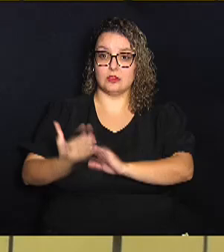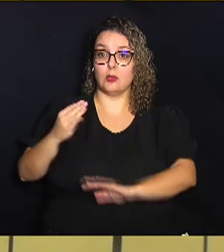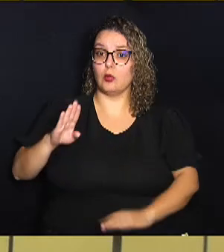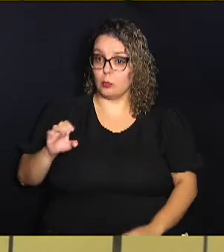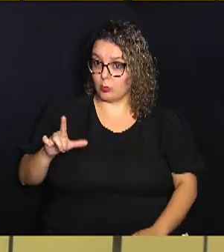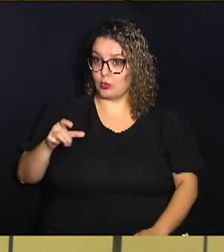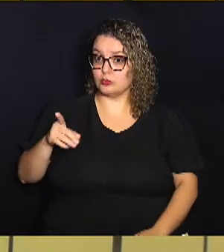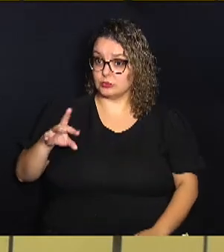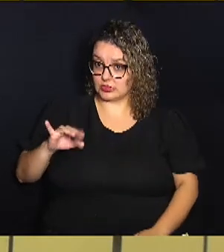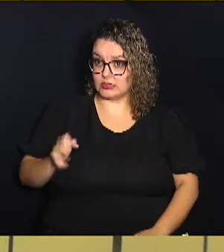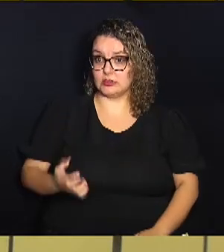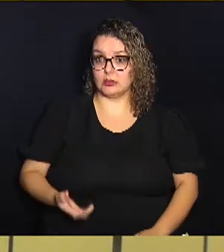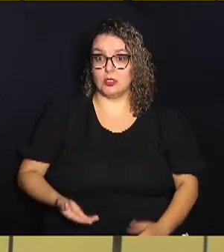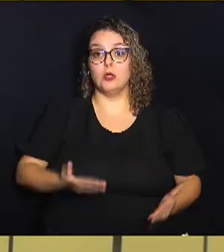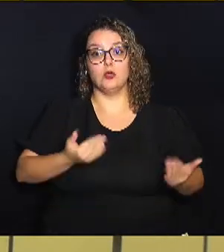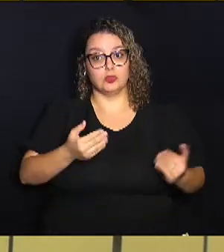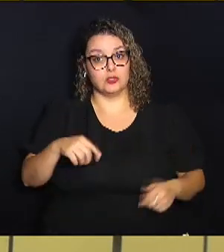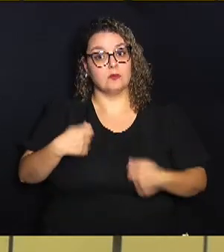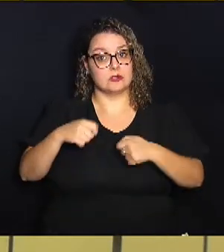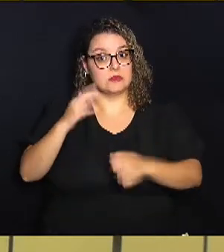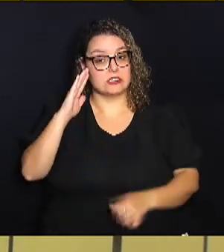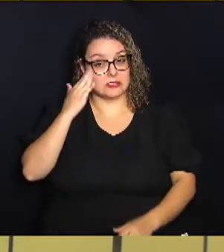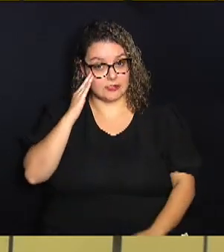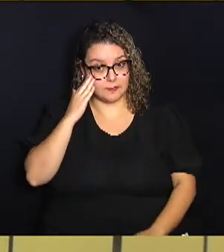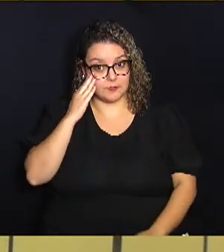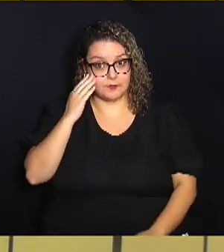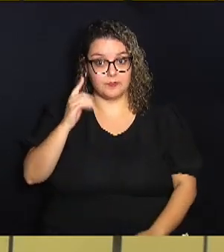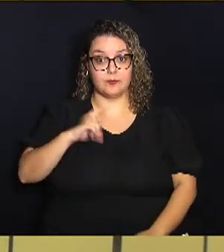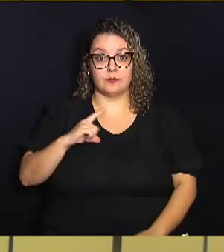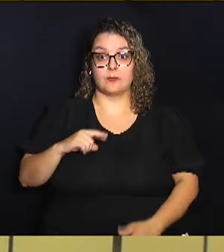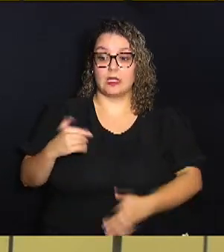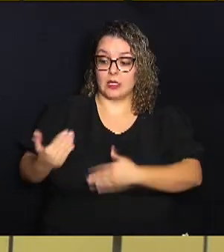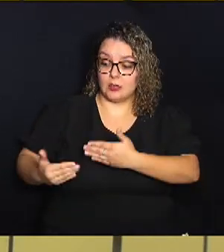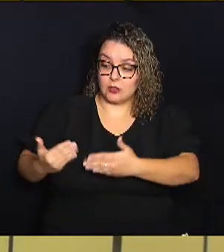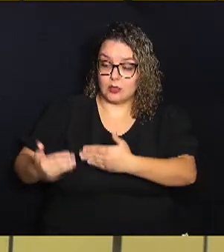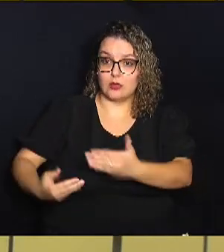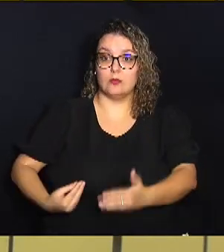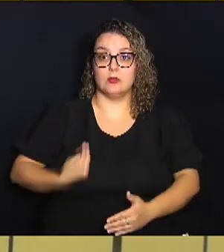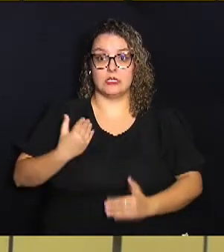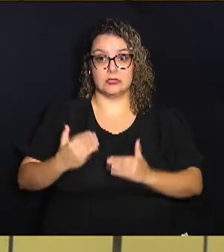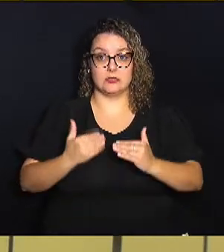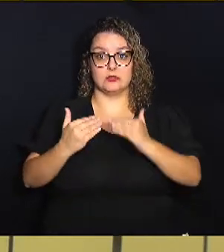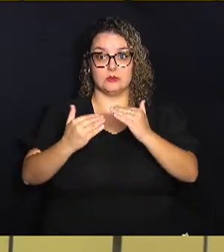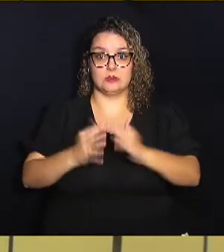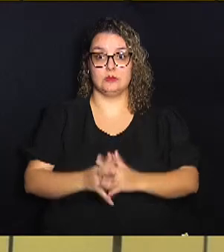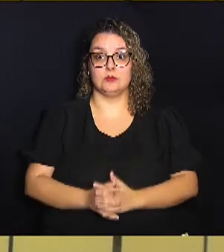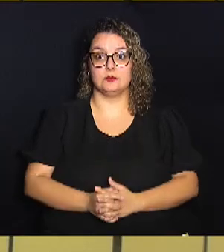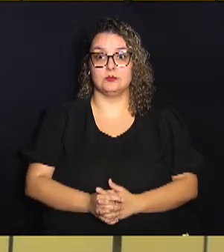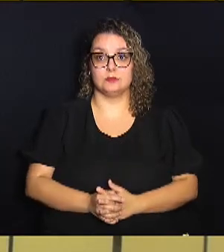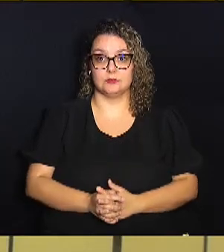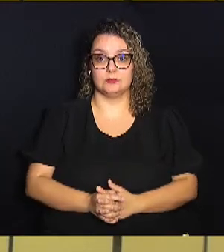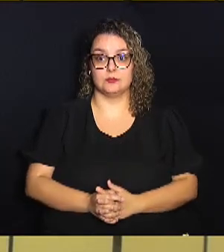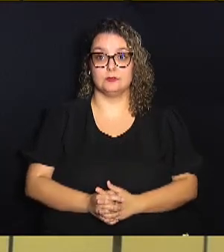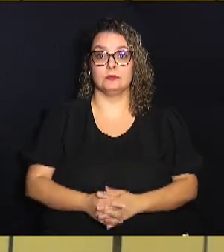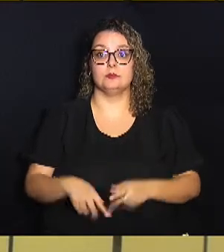que os jovens precisam entender. Existe um processo na vida para ser construído, né? A gente precisa plantar para a gente